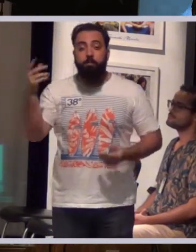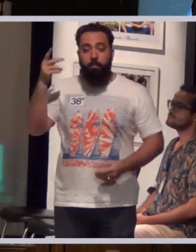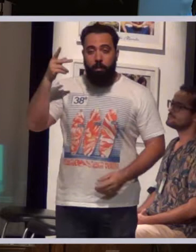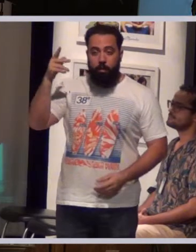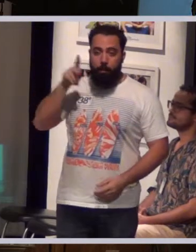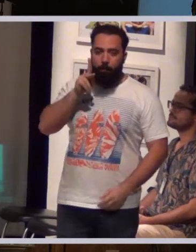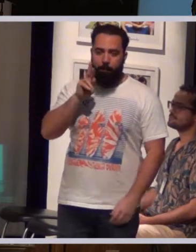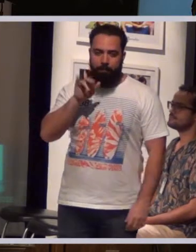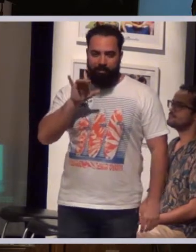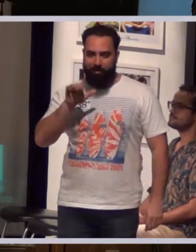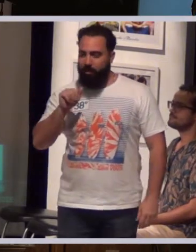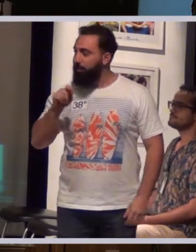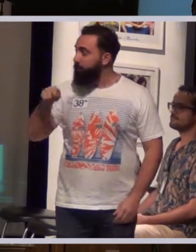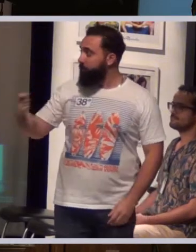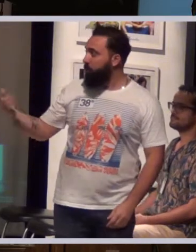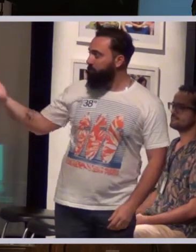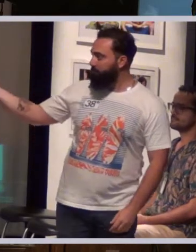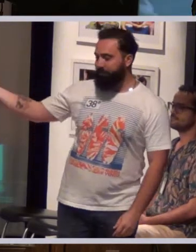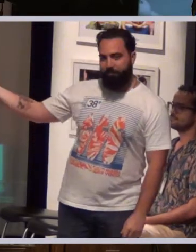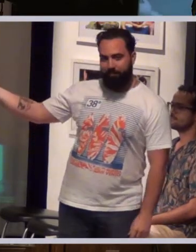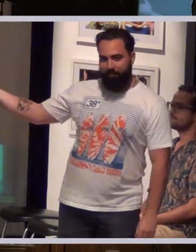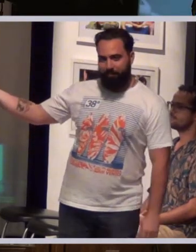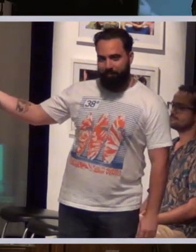é assim.